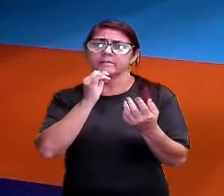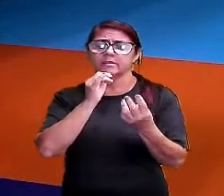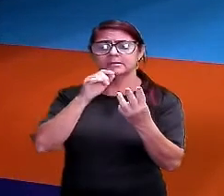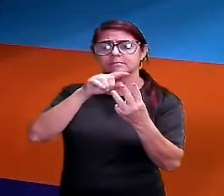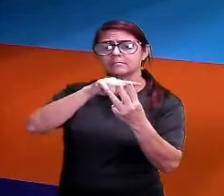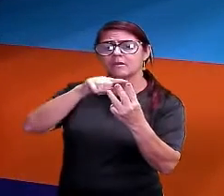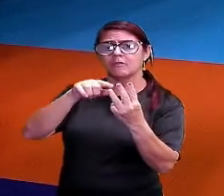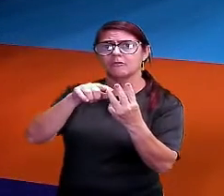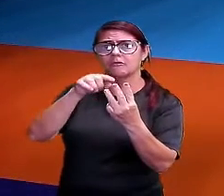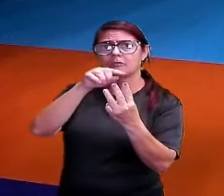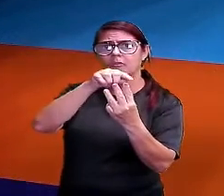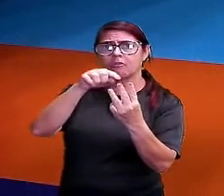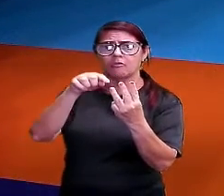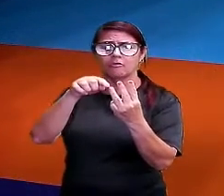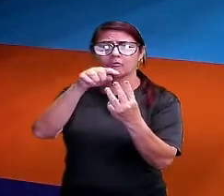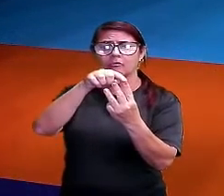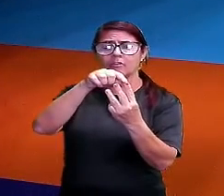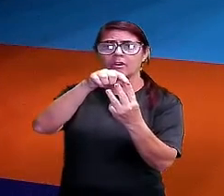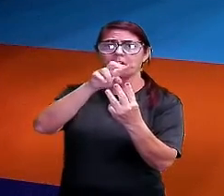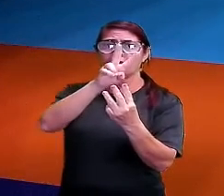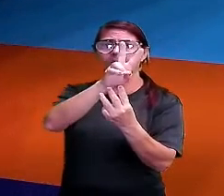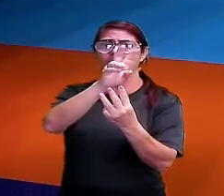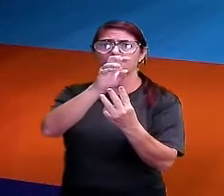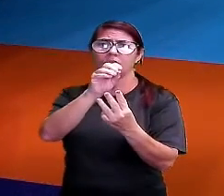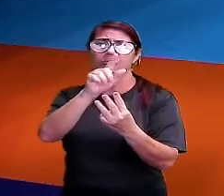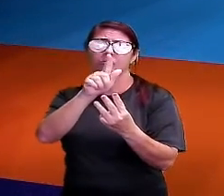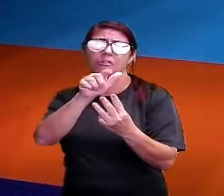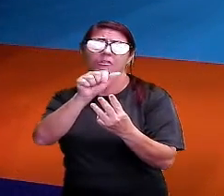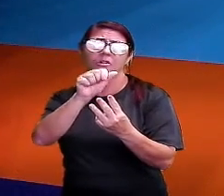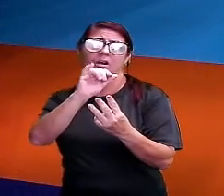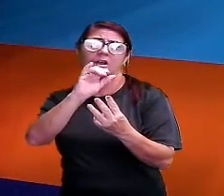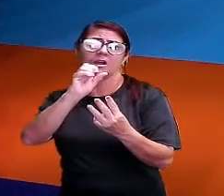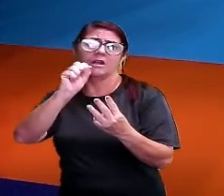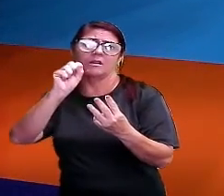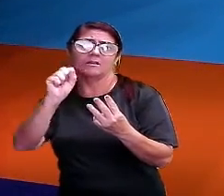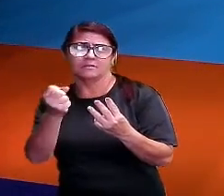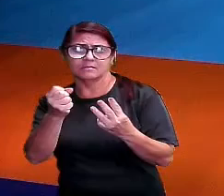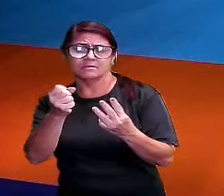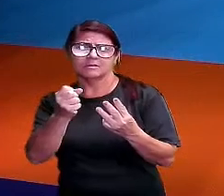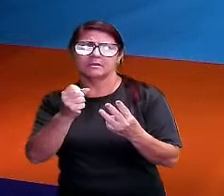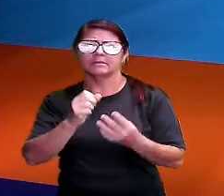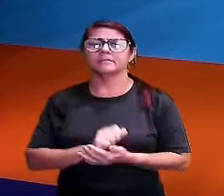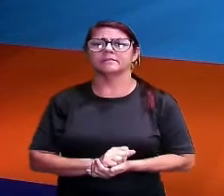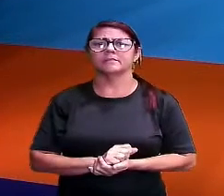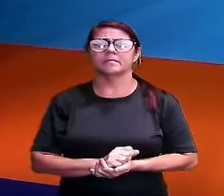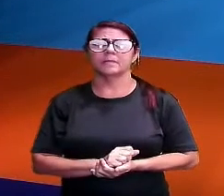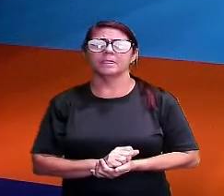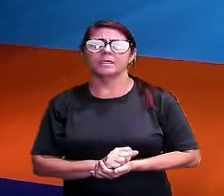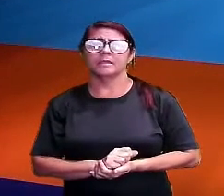forte, está entre vogais, ele tem um som fraco. No caso de